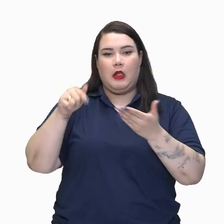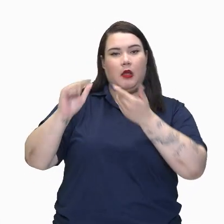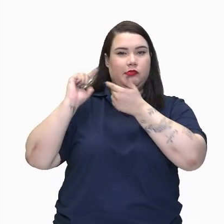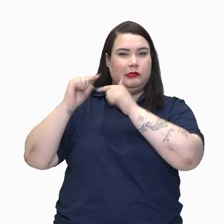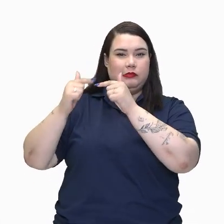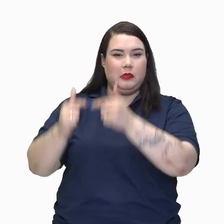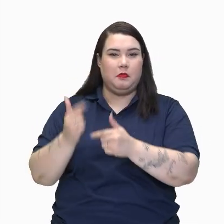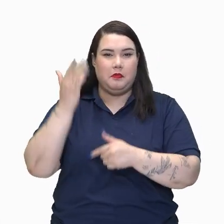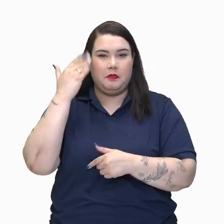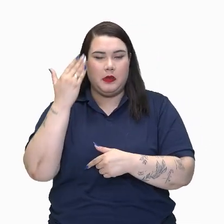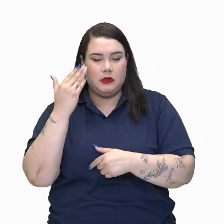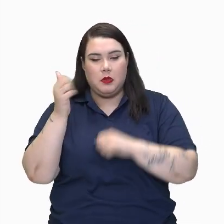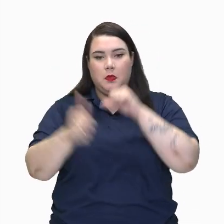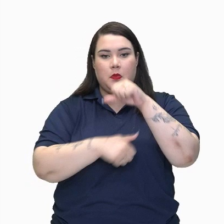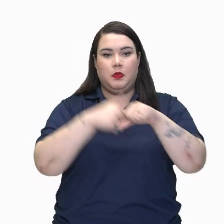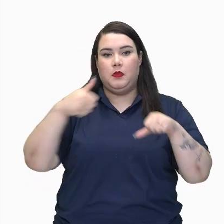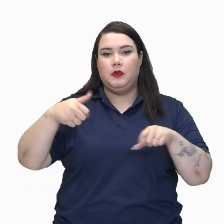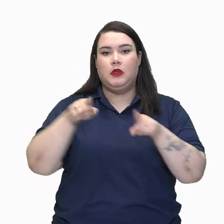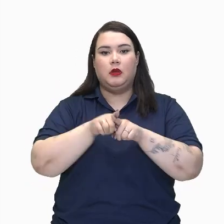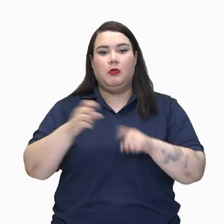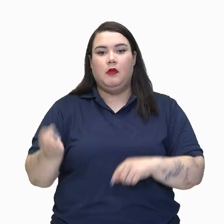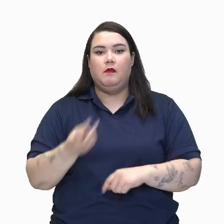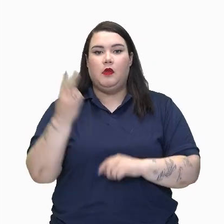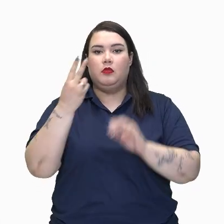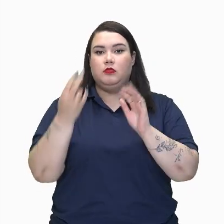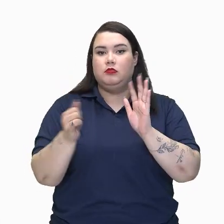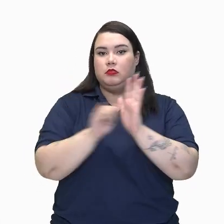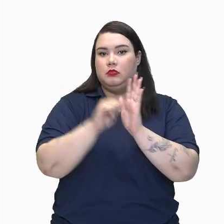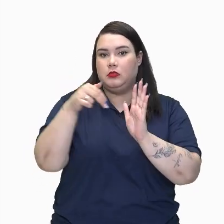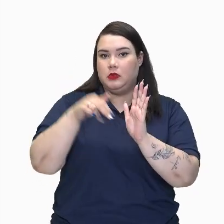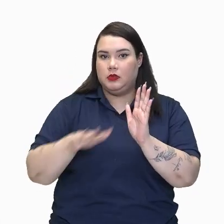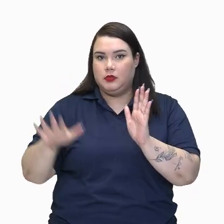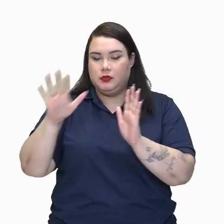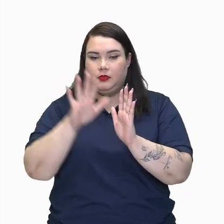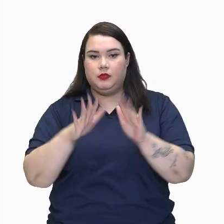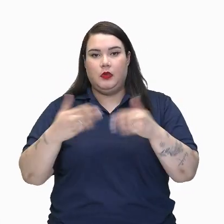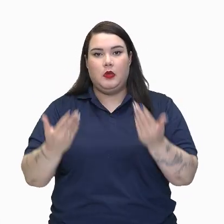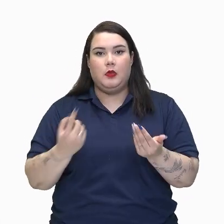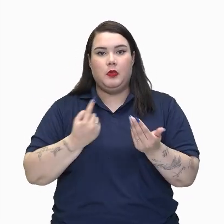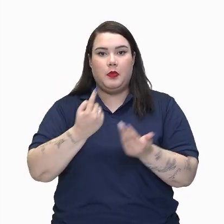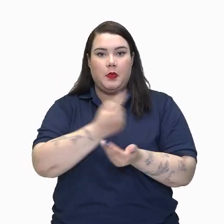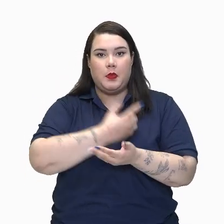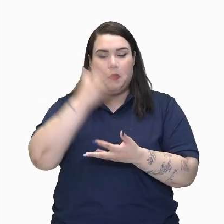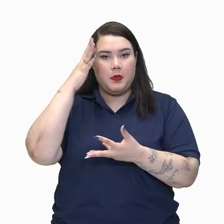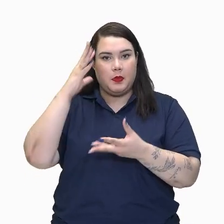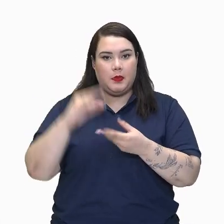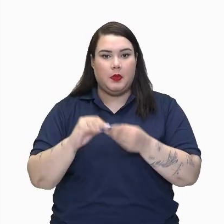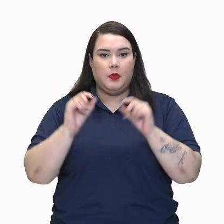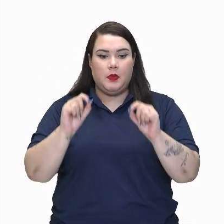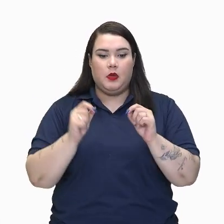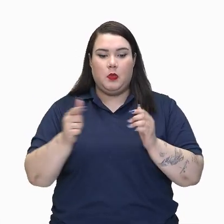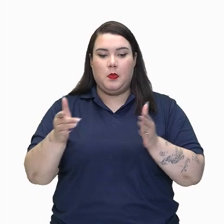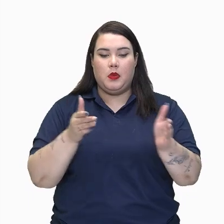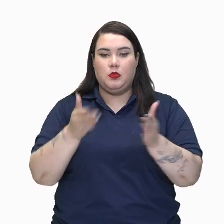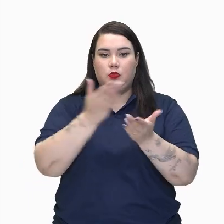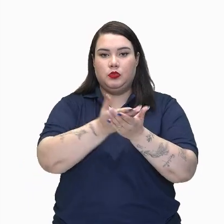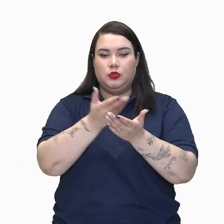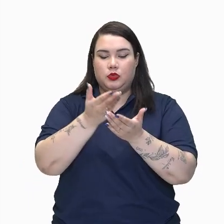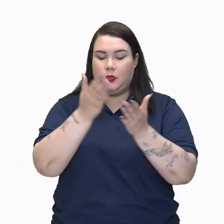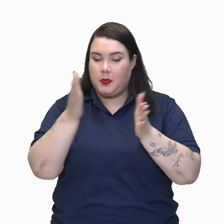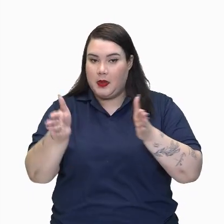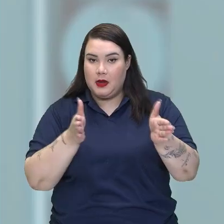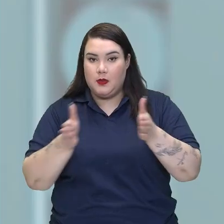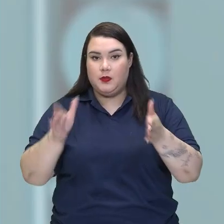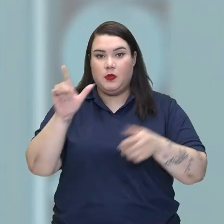do passado e valorizar a identidade nacional. Então, a primeira coisa que a gente tem que saber é que uma escola literária, um movimento